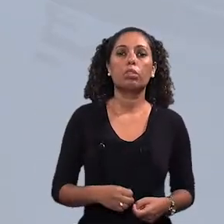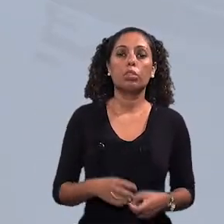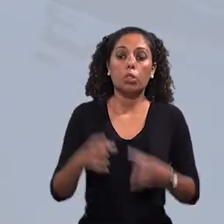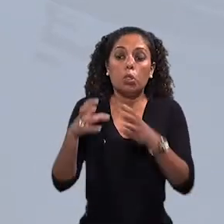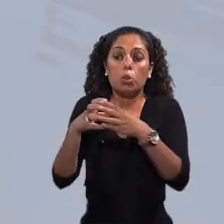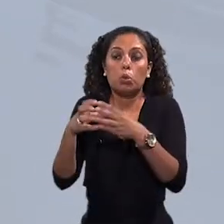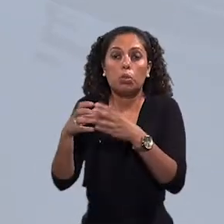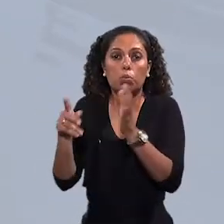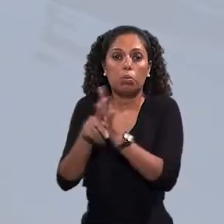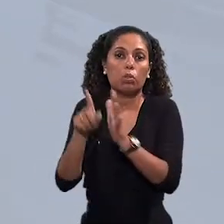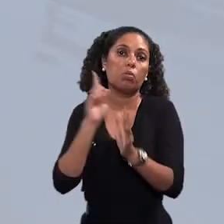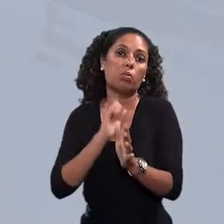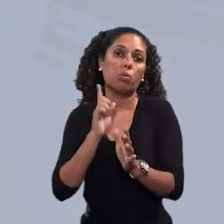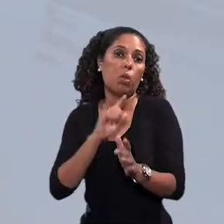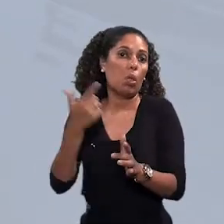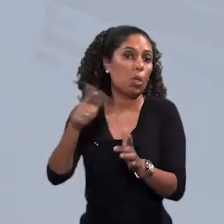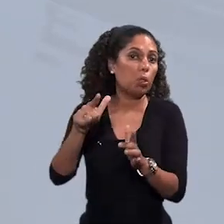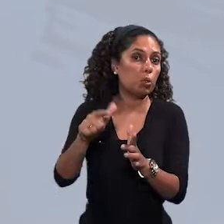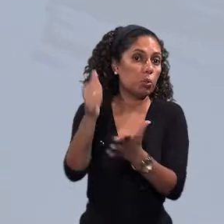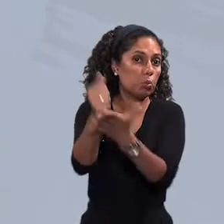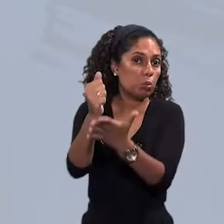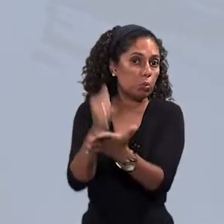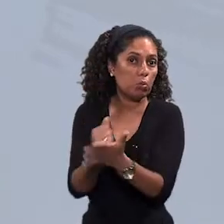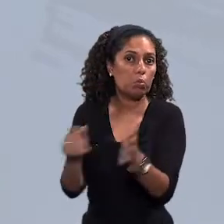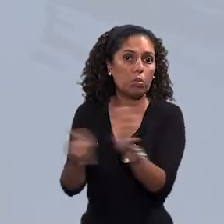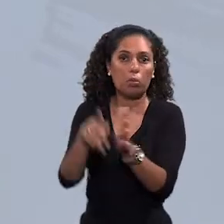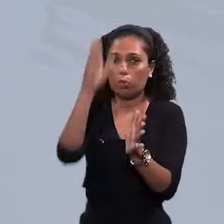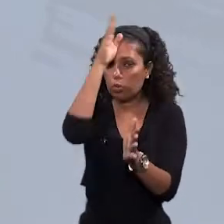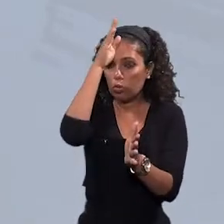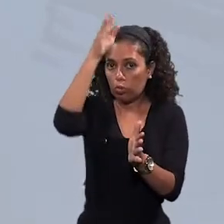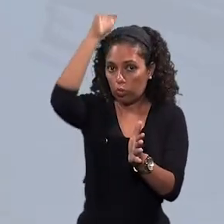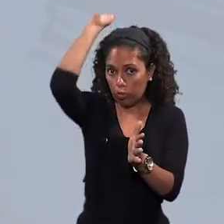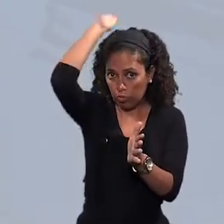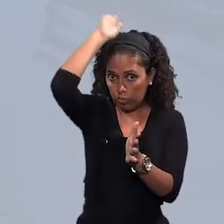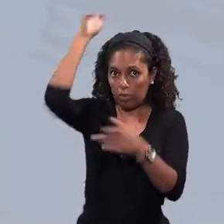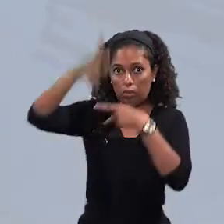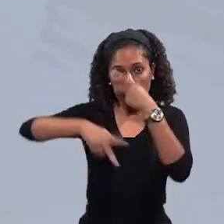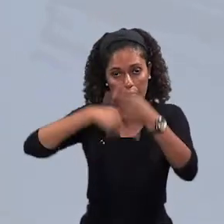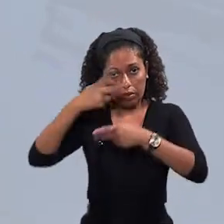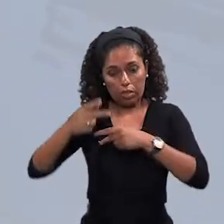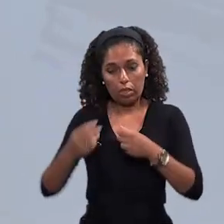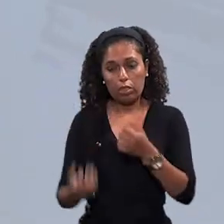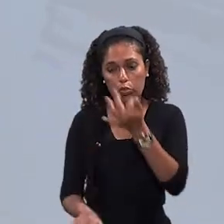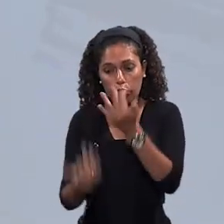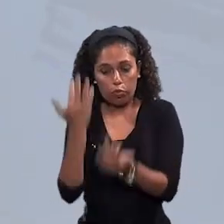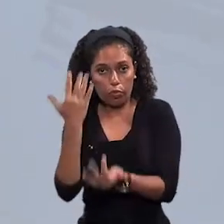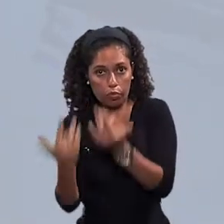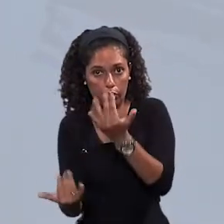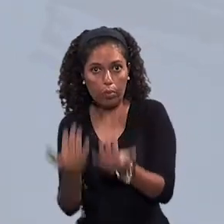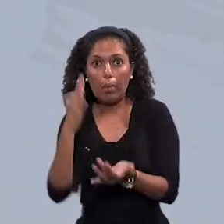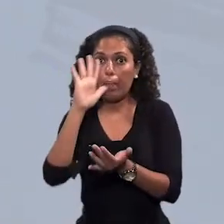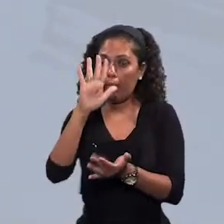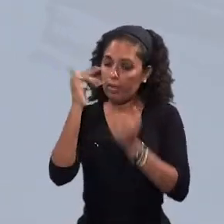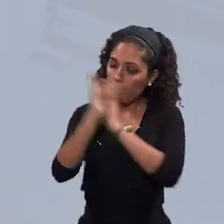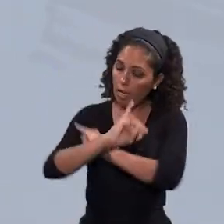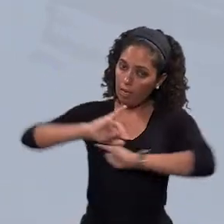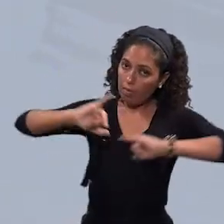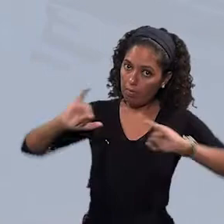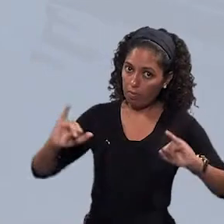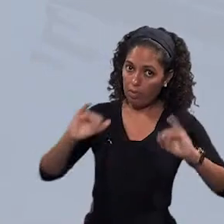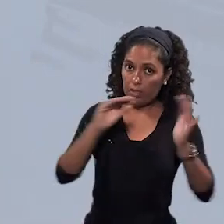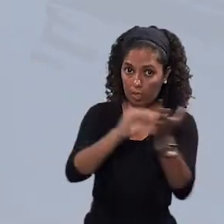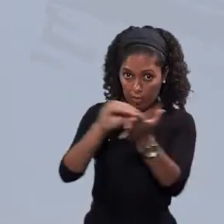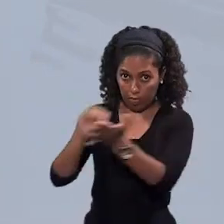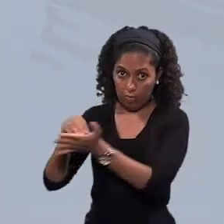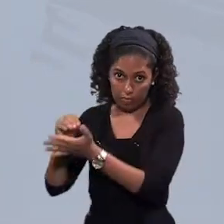o Ninho do Urubu não tinha o certificado do Corpo de Bombeiros que atesta o sistema anti-chamas, mas informa que